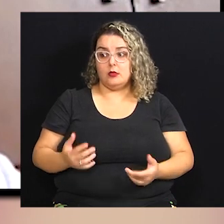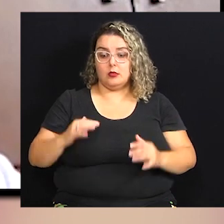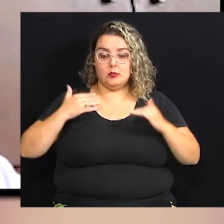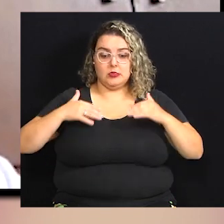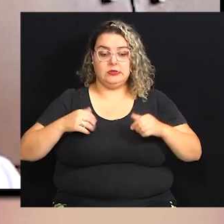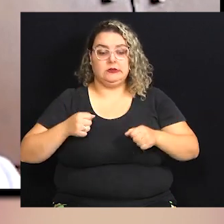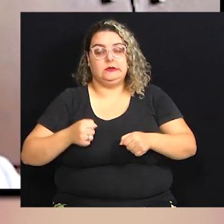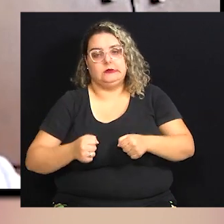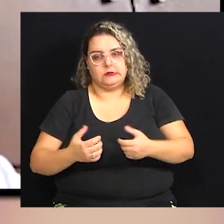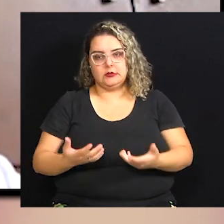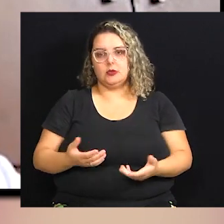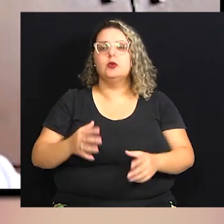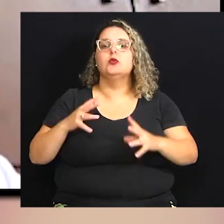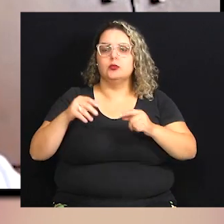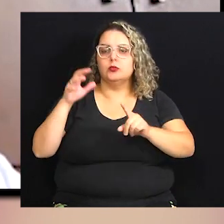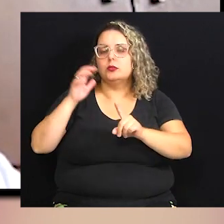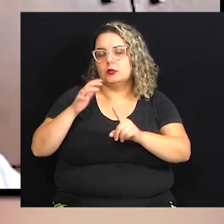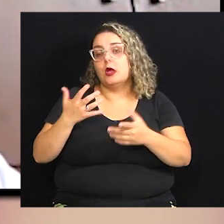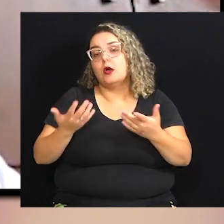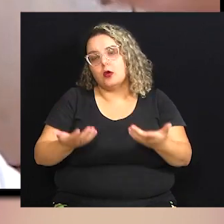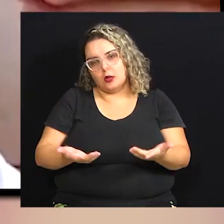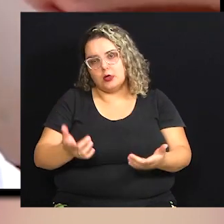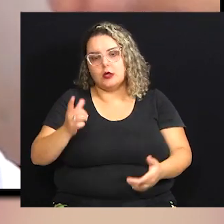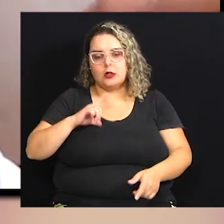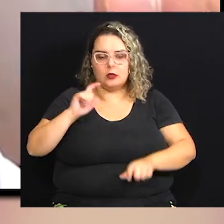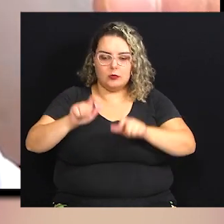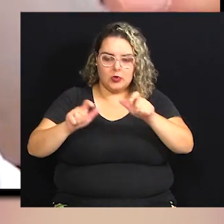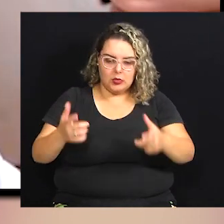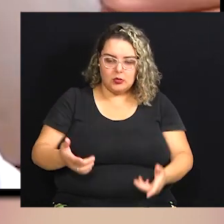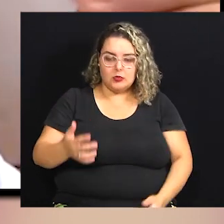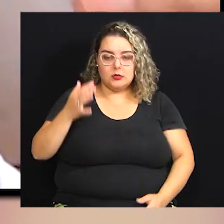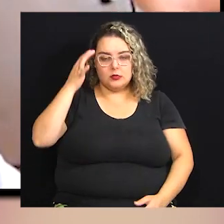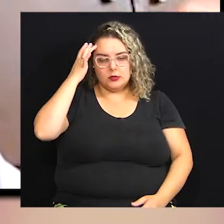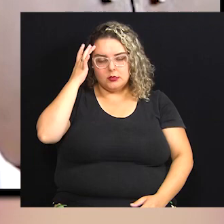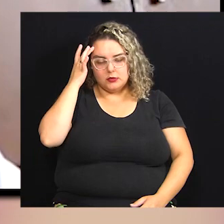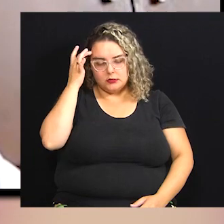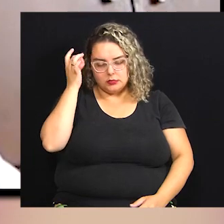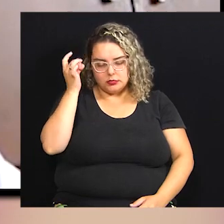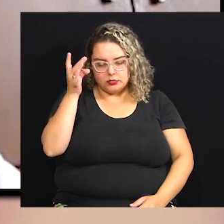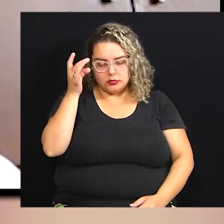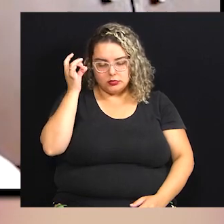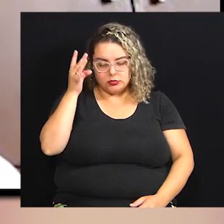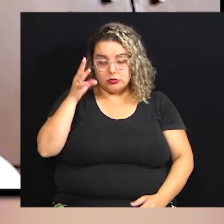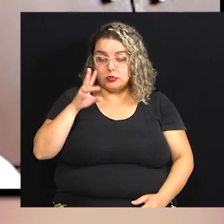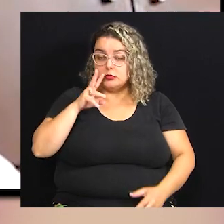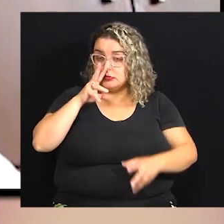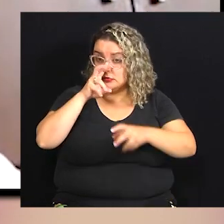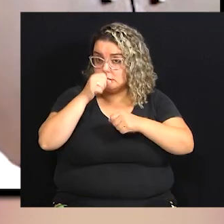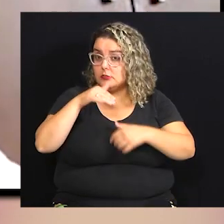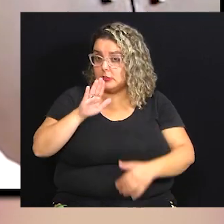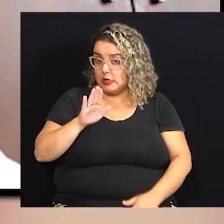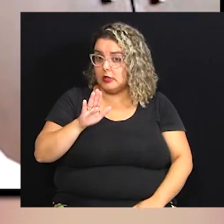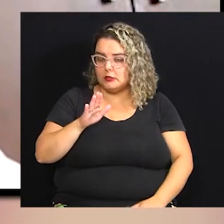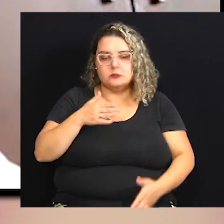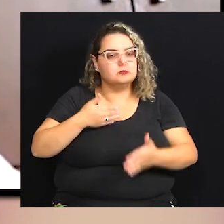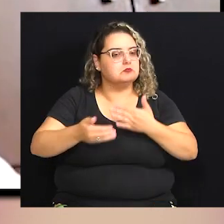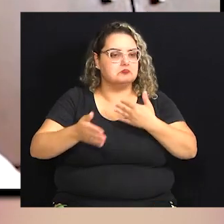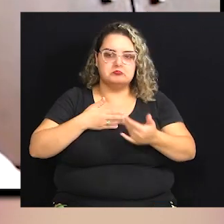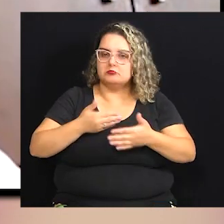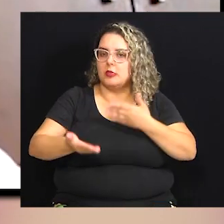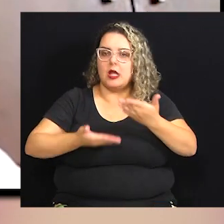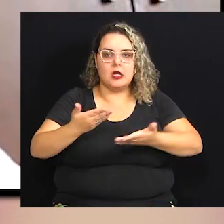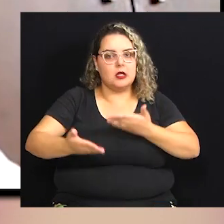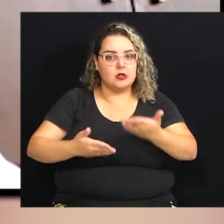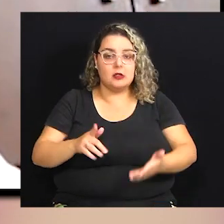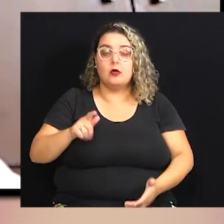com a musculatura travada, isso tudo influencia. Agora, tem pessoas que têm dor de cabeça com maior intensidade, independente